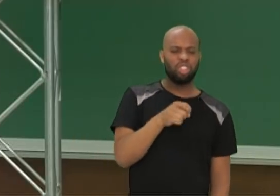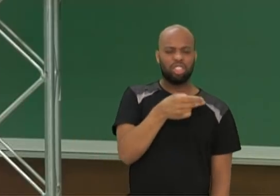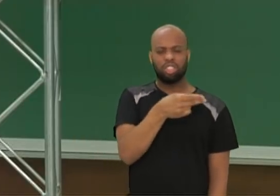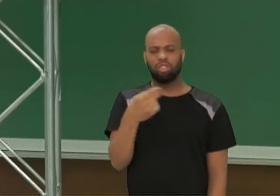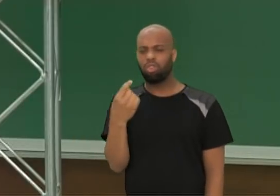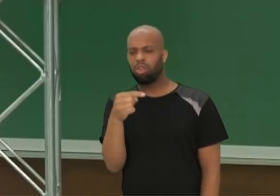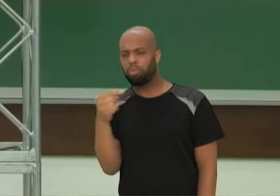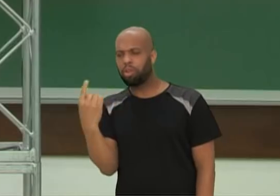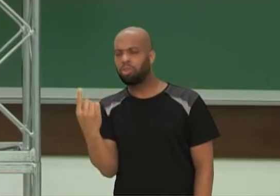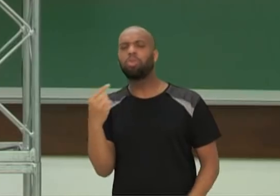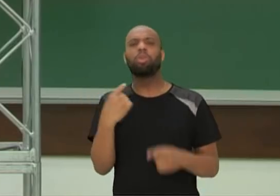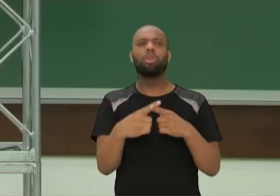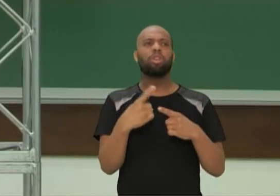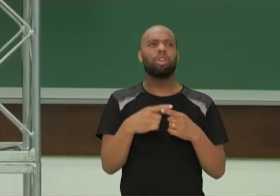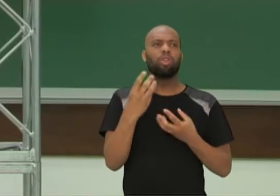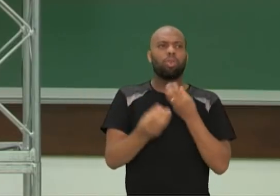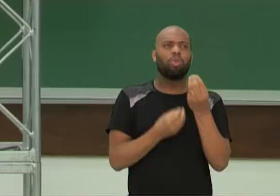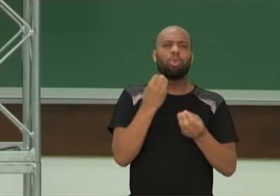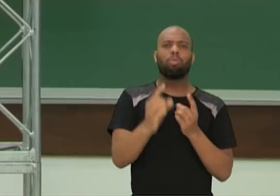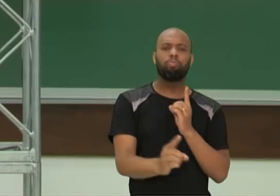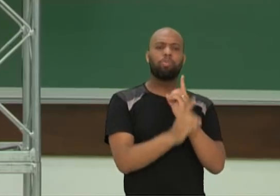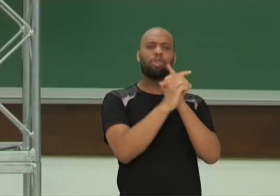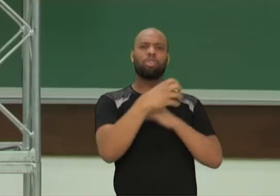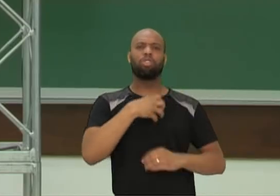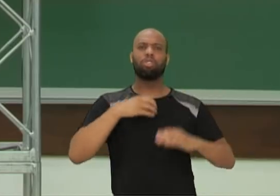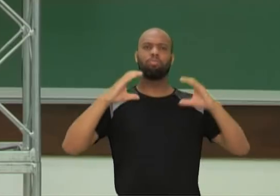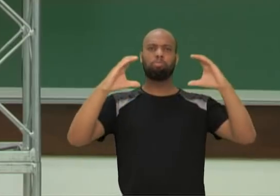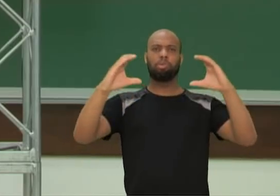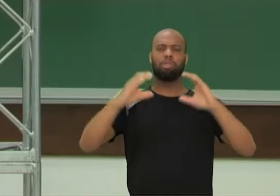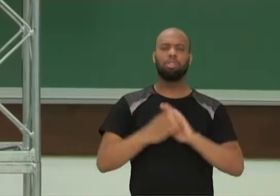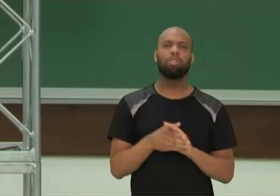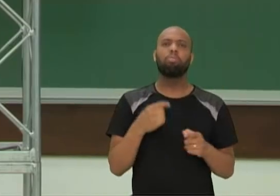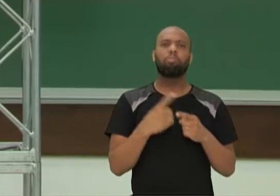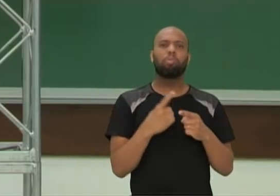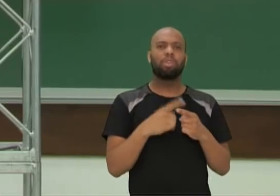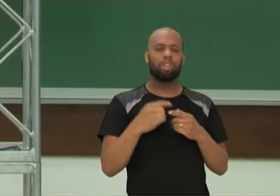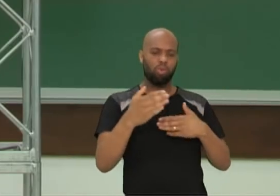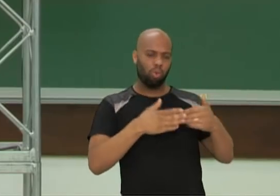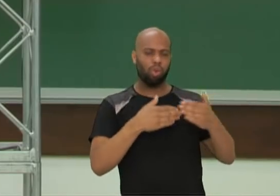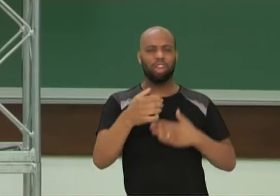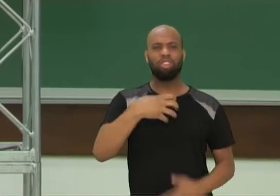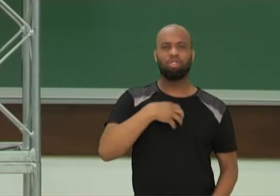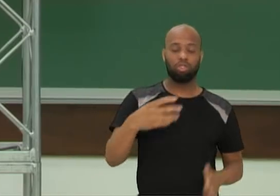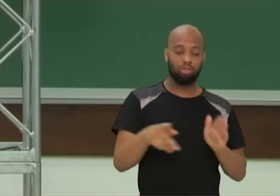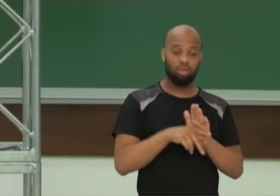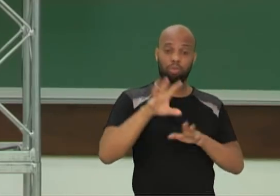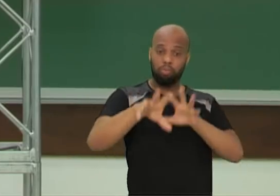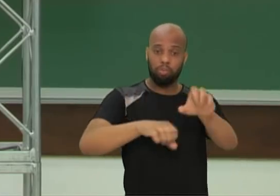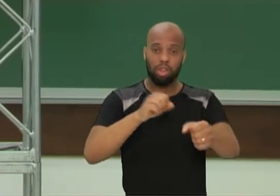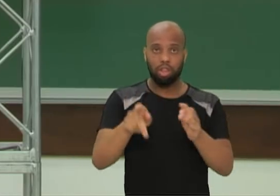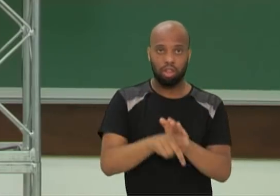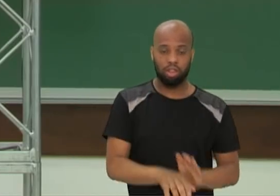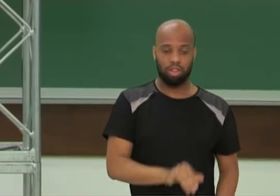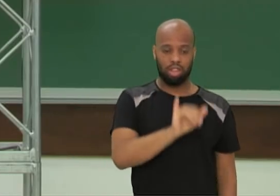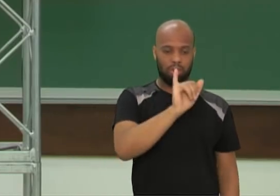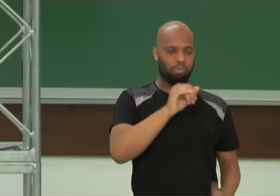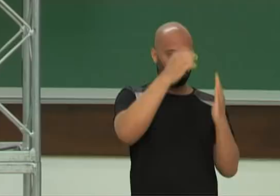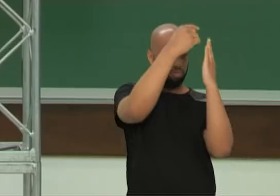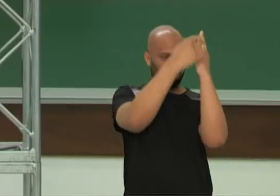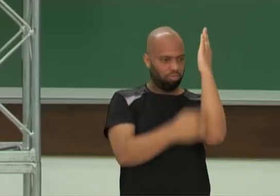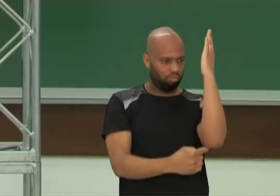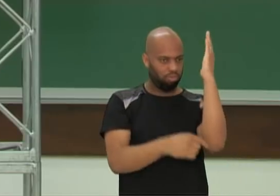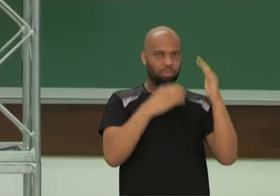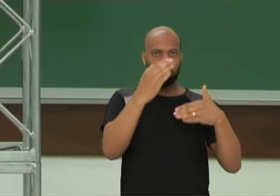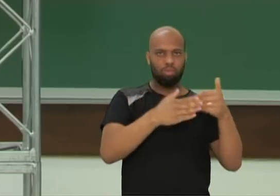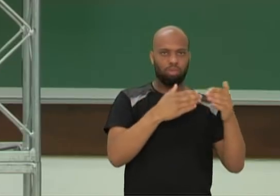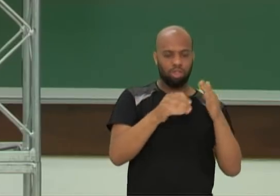menos 1. Por quê? Como que eu acho essa função? Para qualquer valor que você pegar de y, qualquer valor,